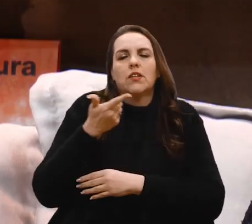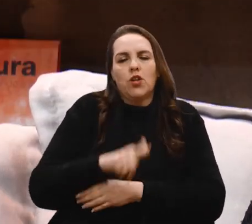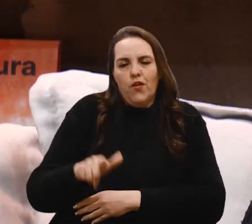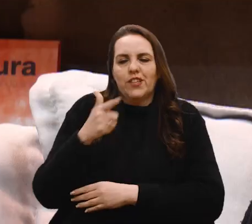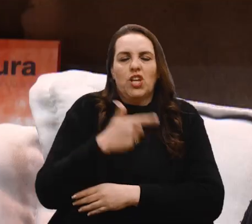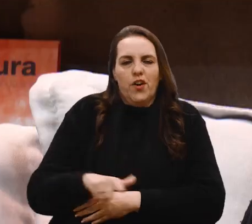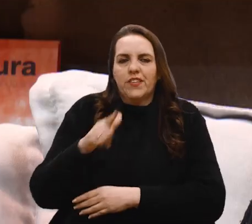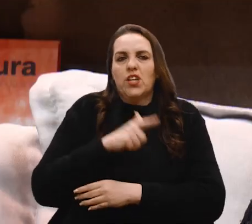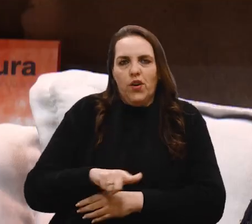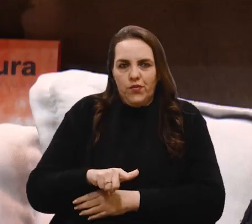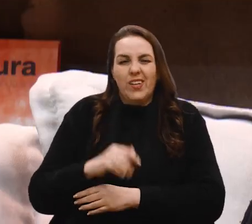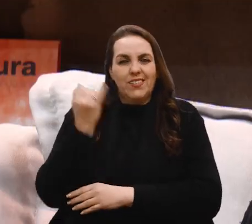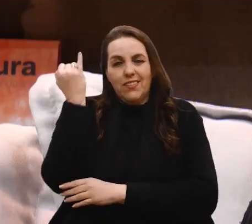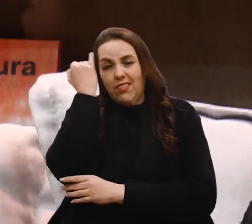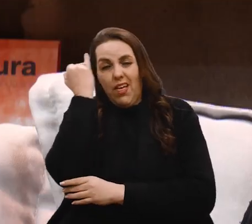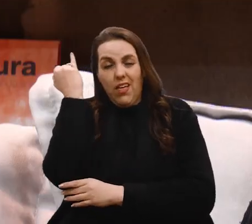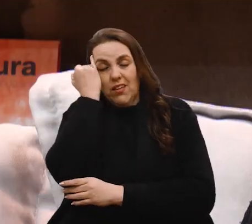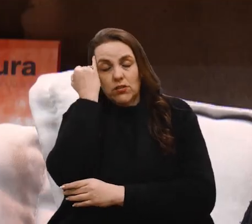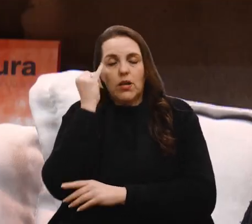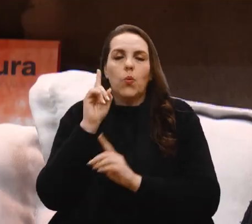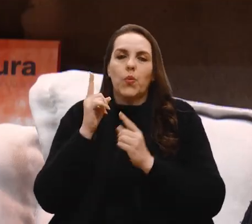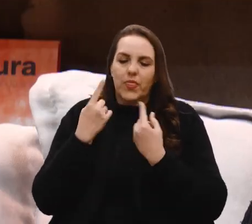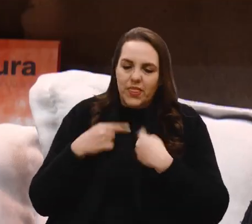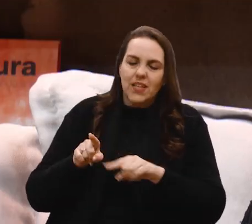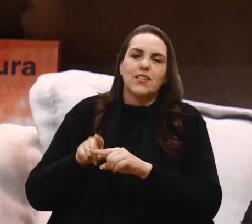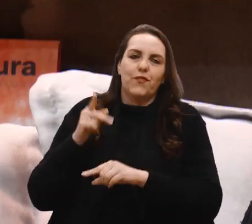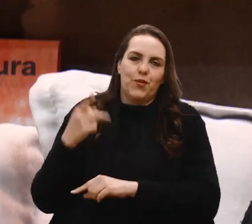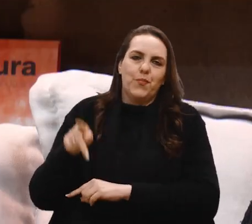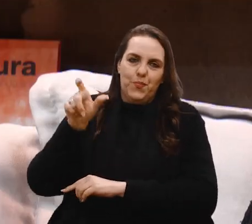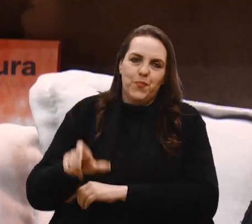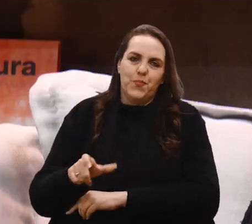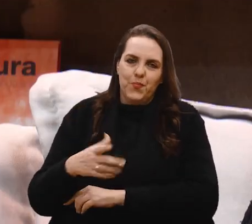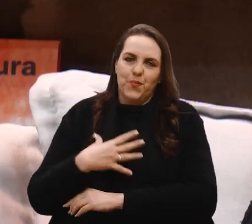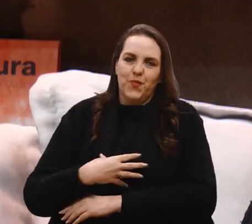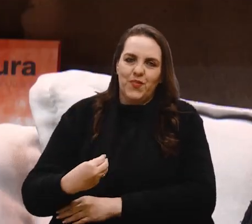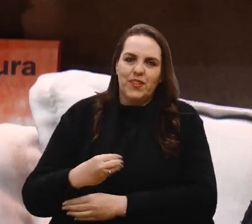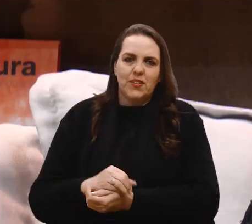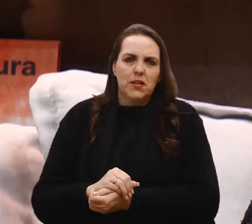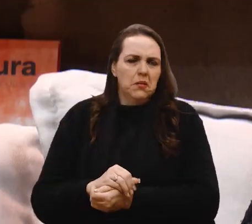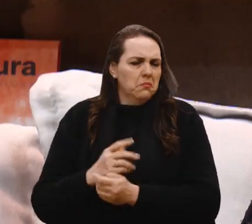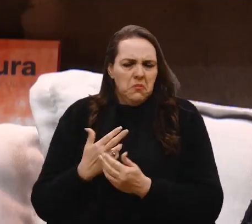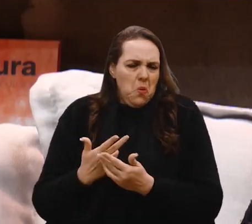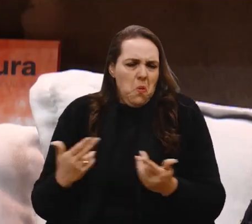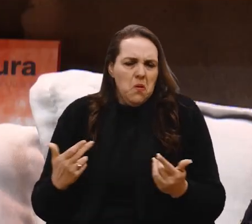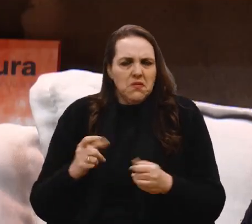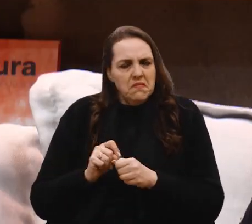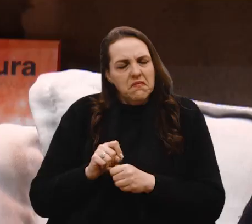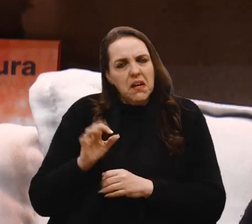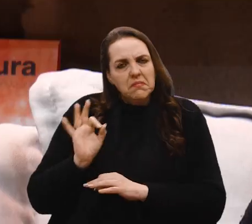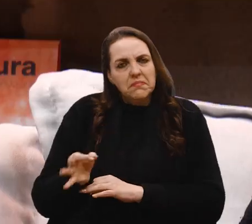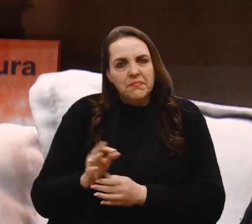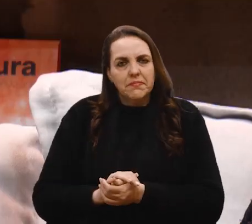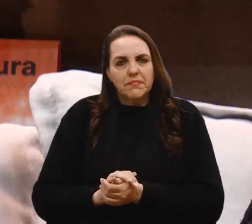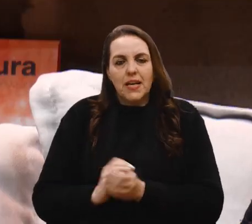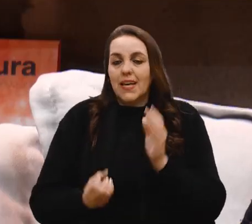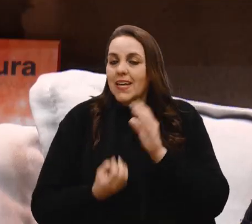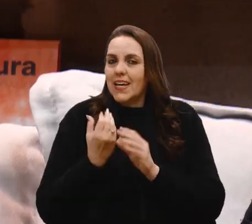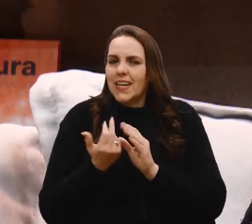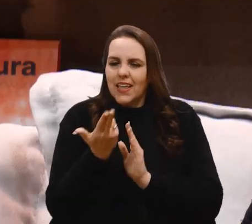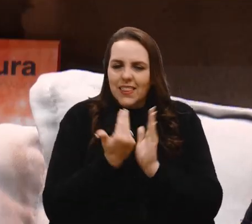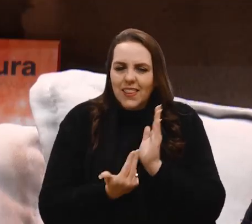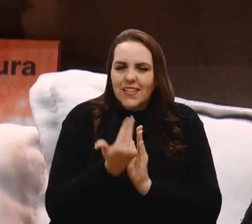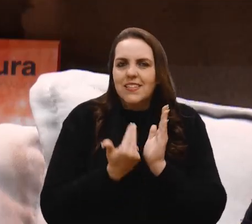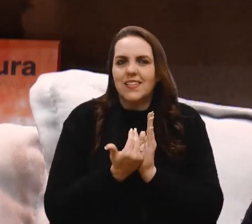e do tédio é o grande desafio do Arthur. Mas o resto ele vai, então cria desenhos, aí depois